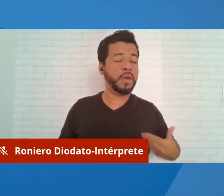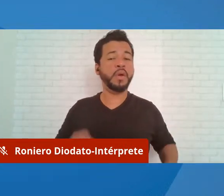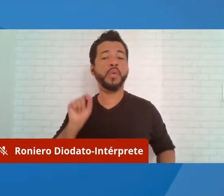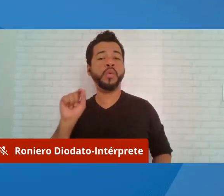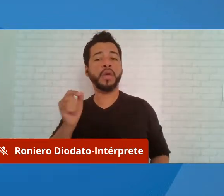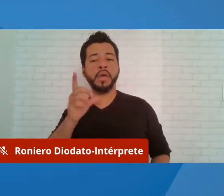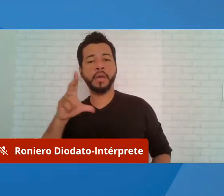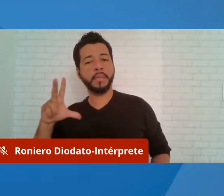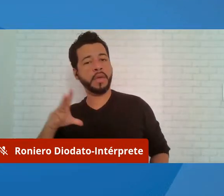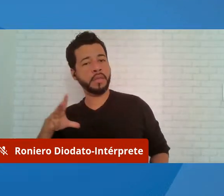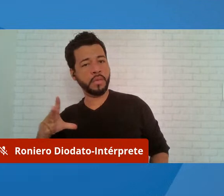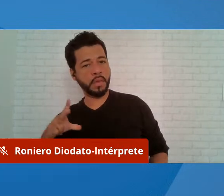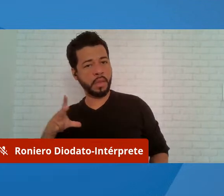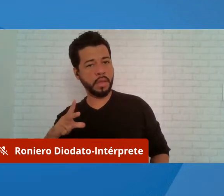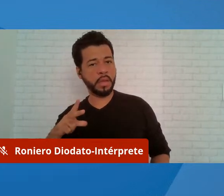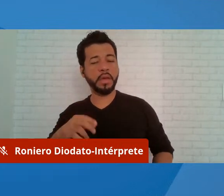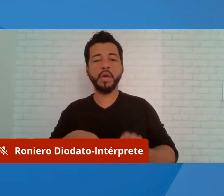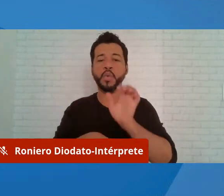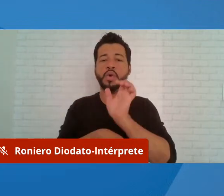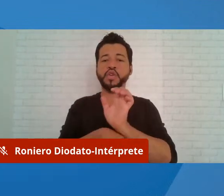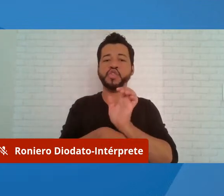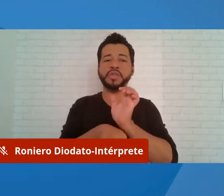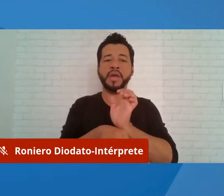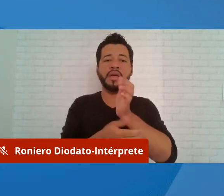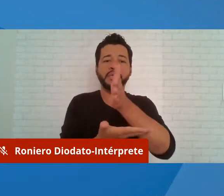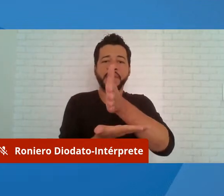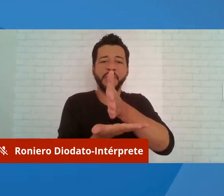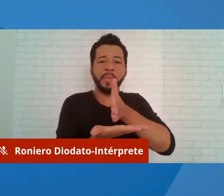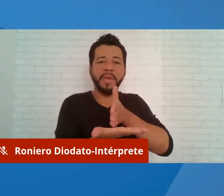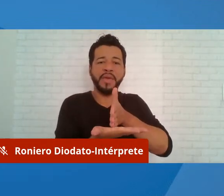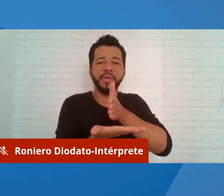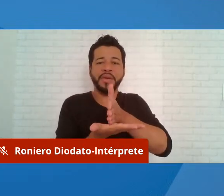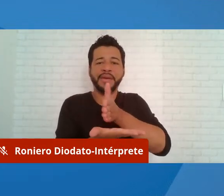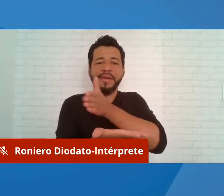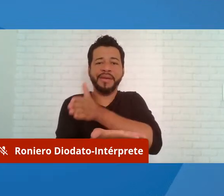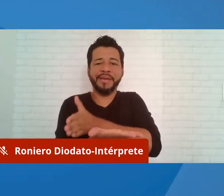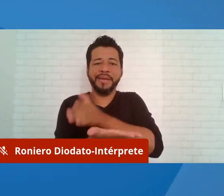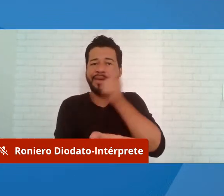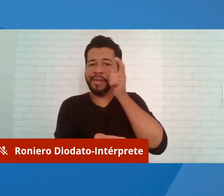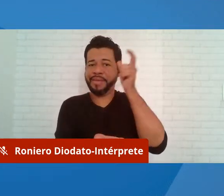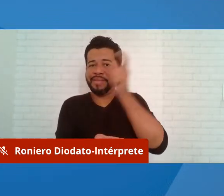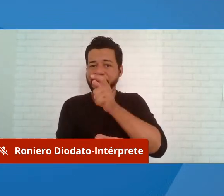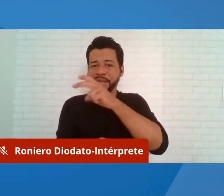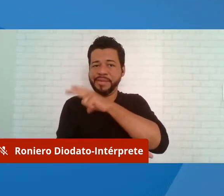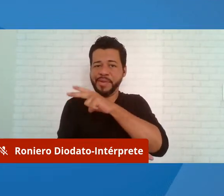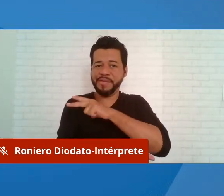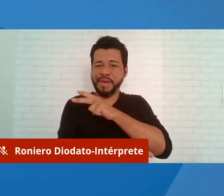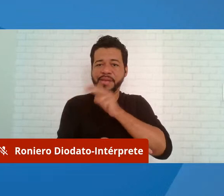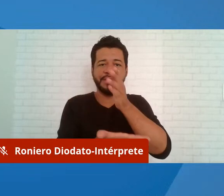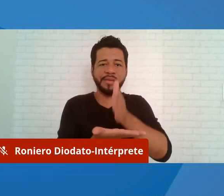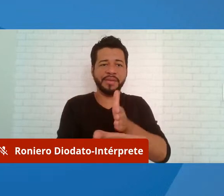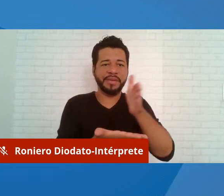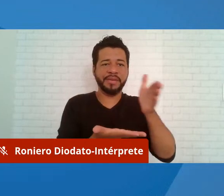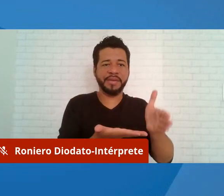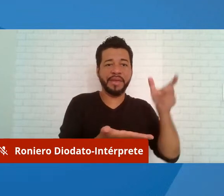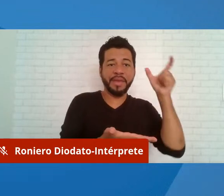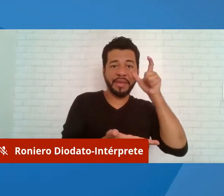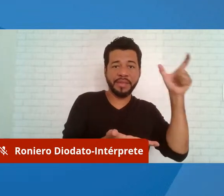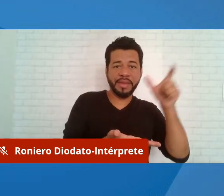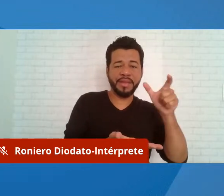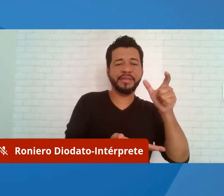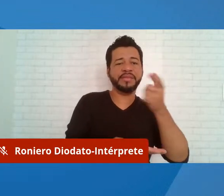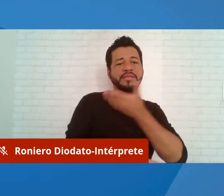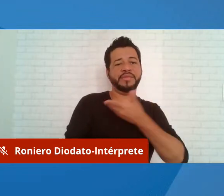de disputa entre interesses mercantis e interesses públicos. Frequentemente, estão os dois lá dentro. Um setor que promove